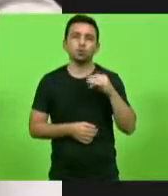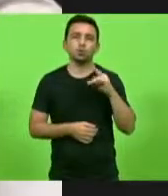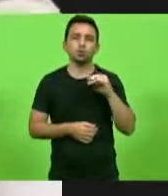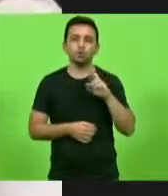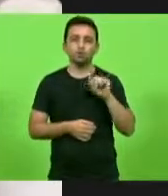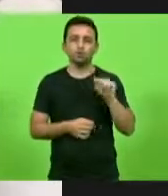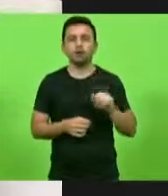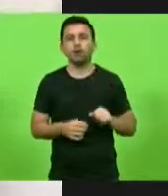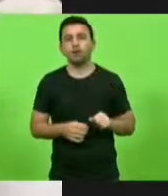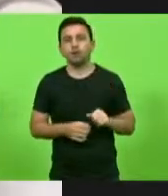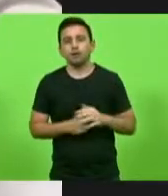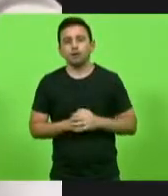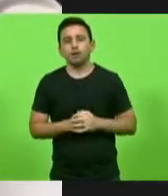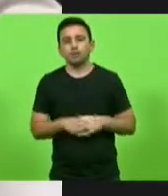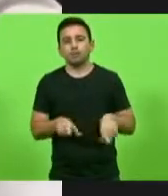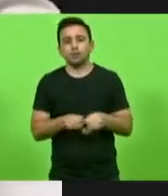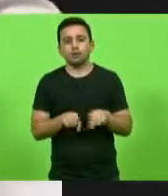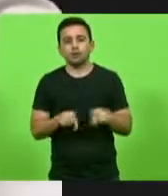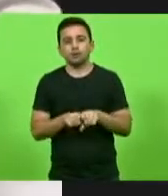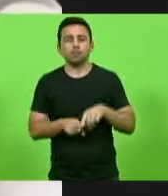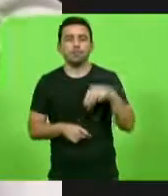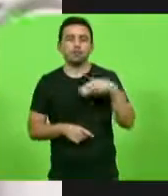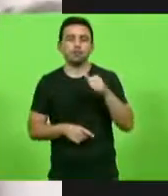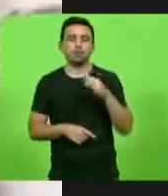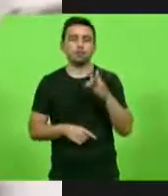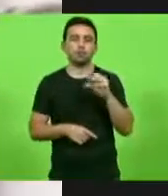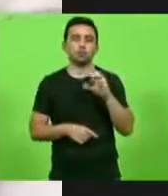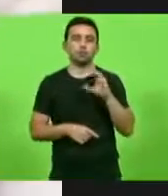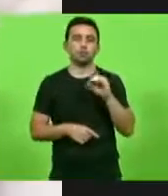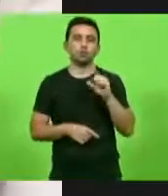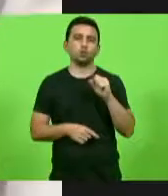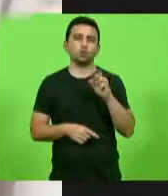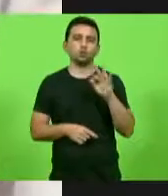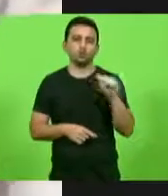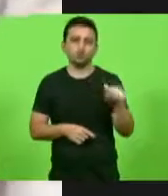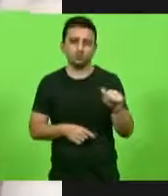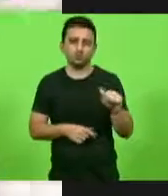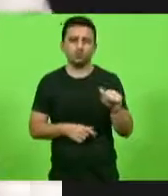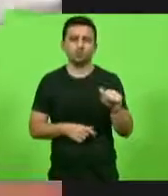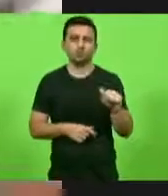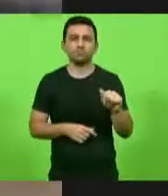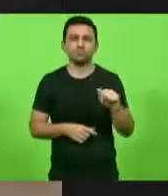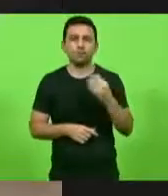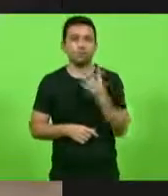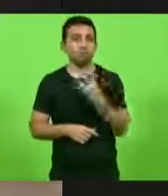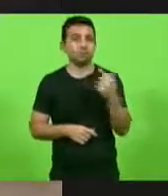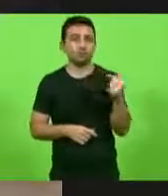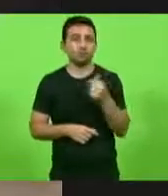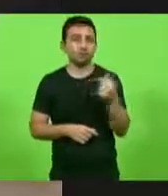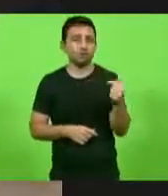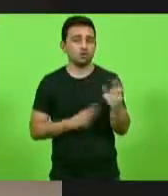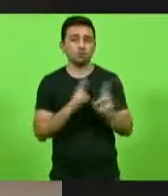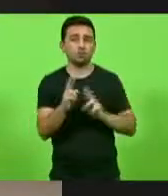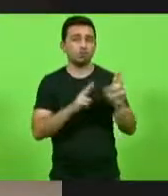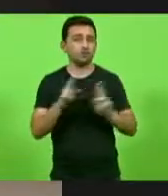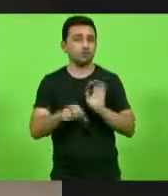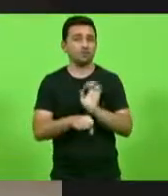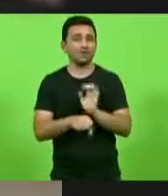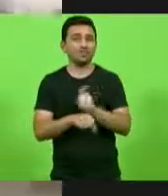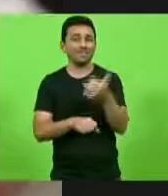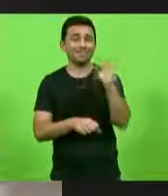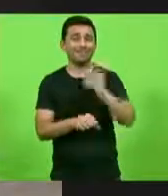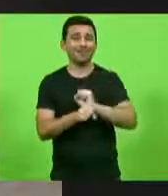aqui? A 477, rodovia estadual que há 10 anos